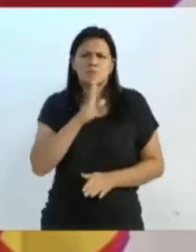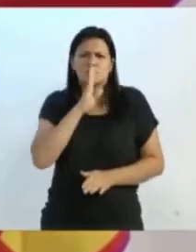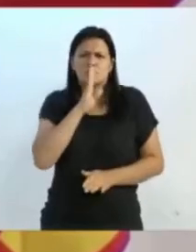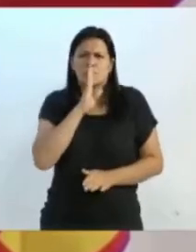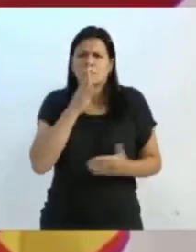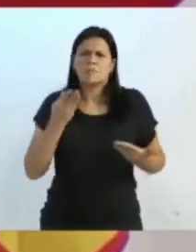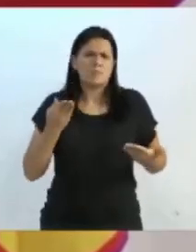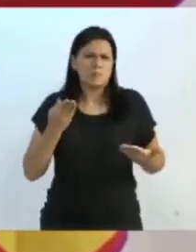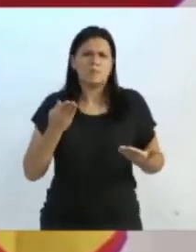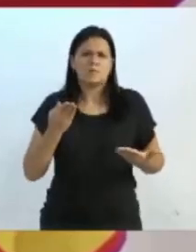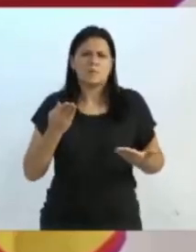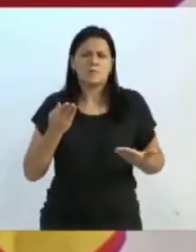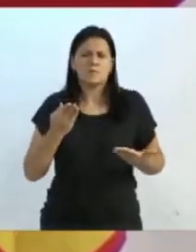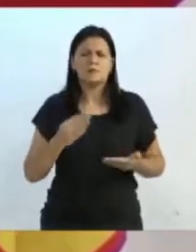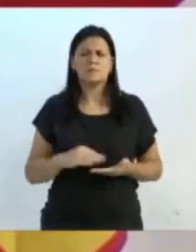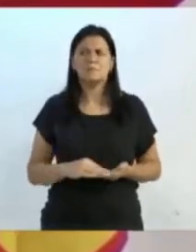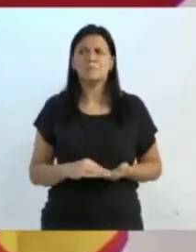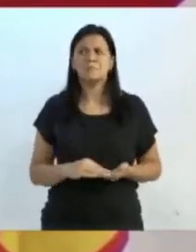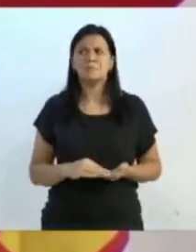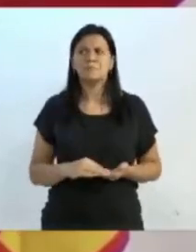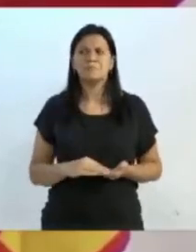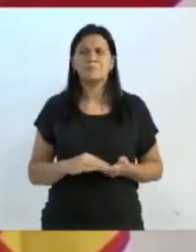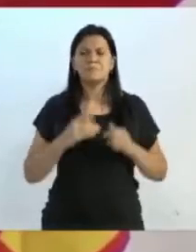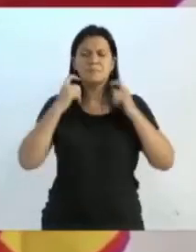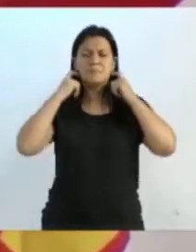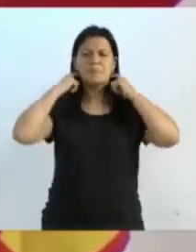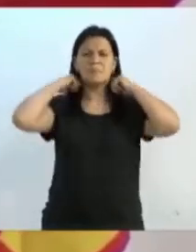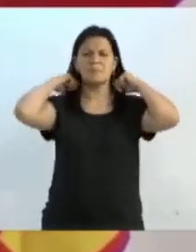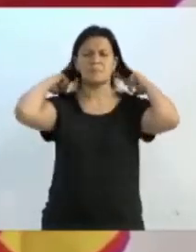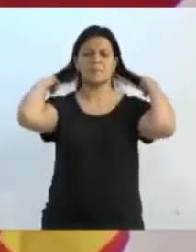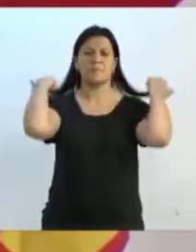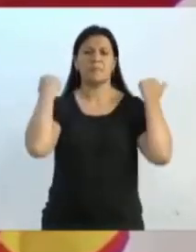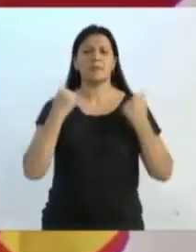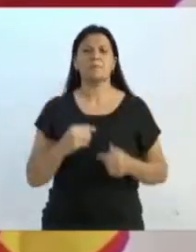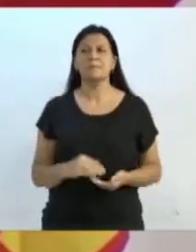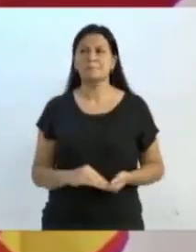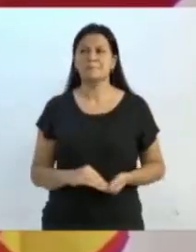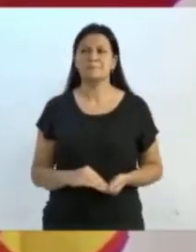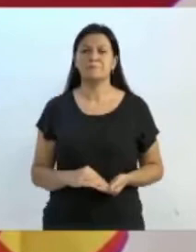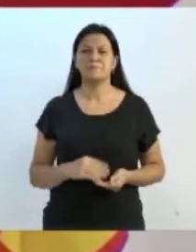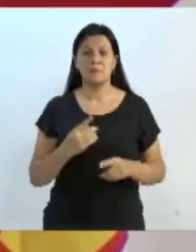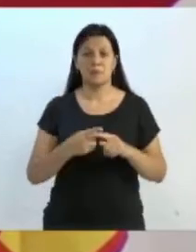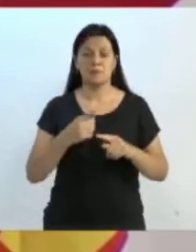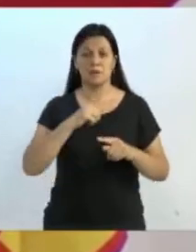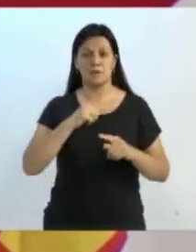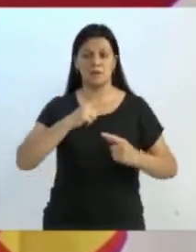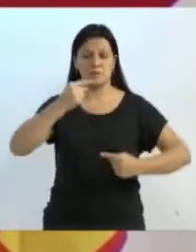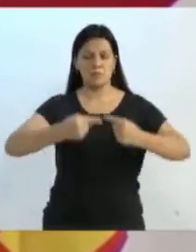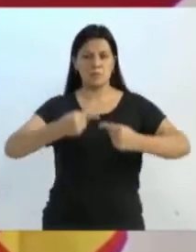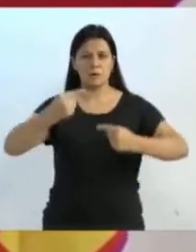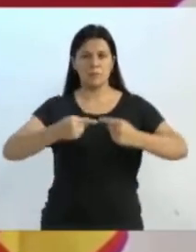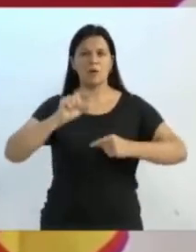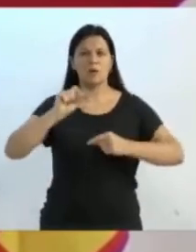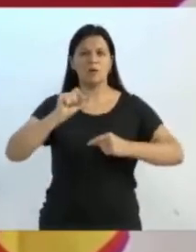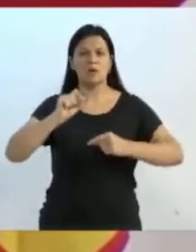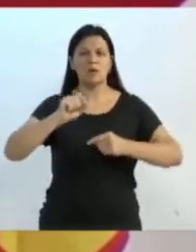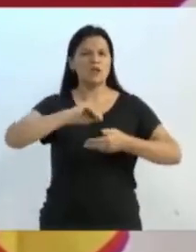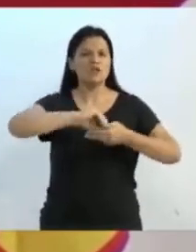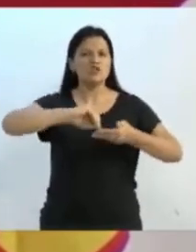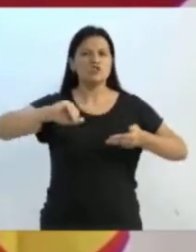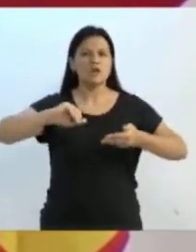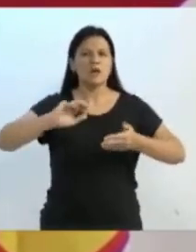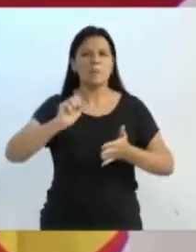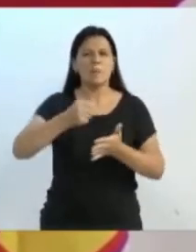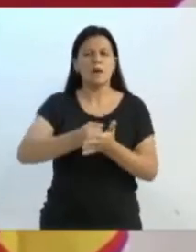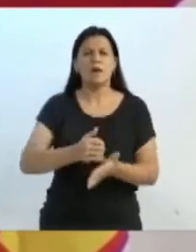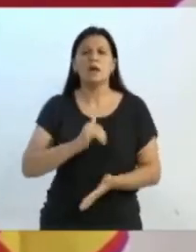de hoje, depois da discussão que nós ouvimos aqui, a respeito da isenção concedida pelo